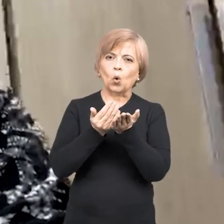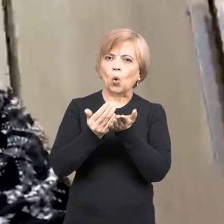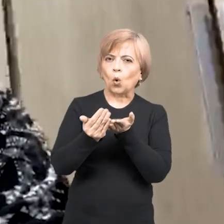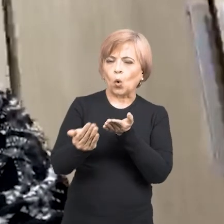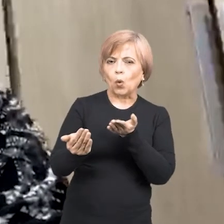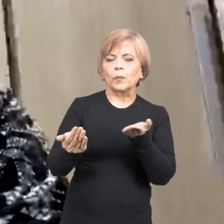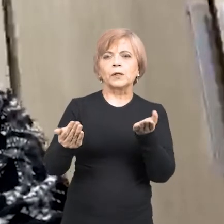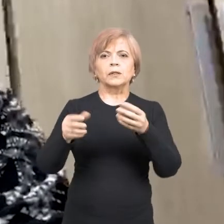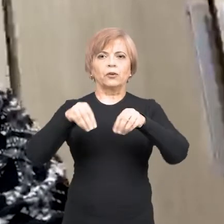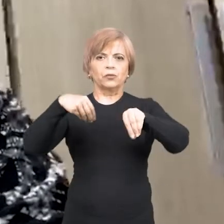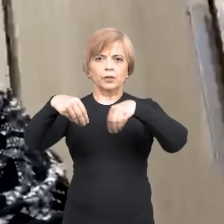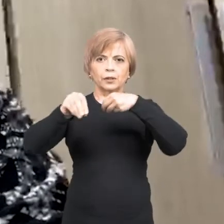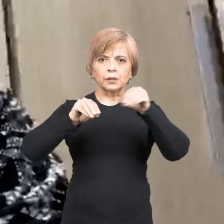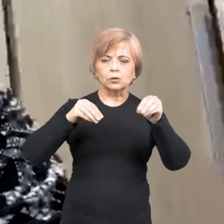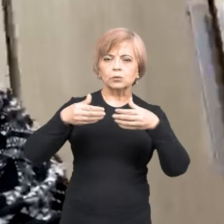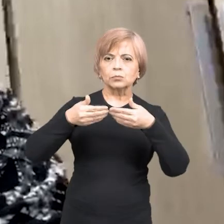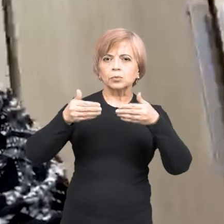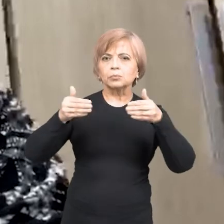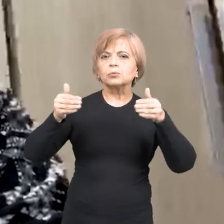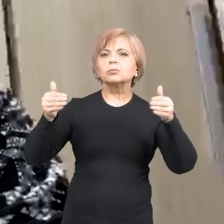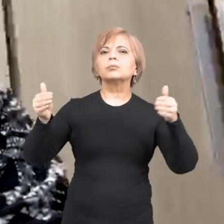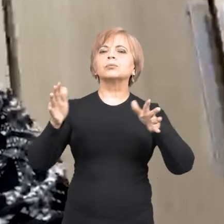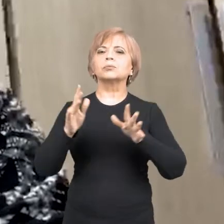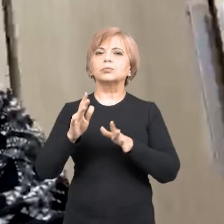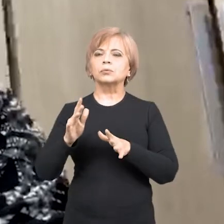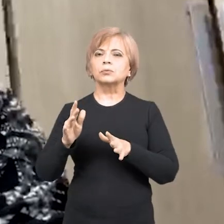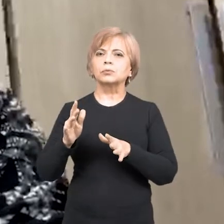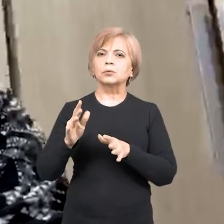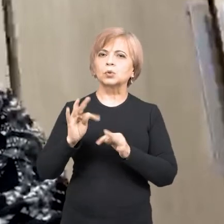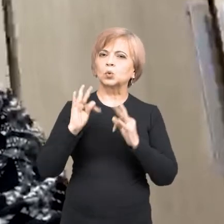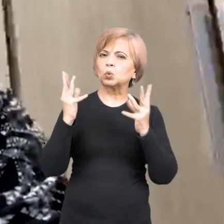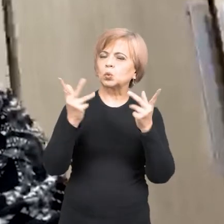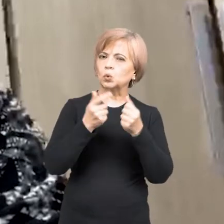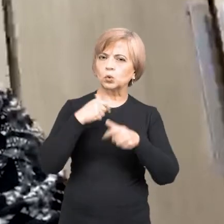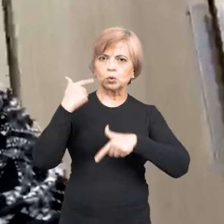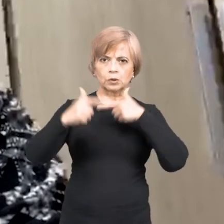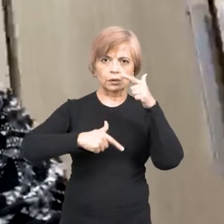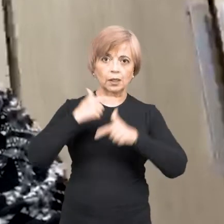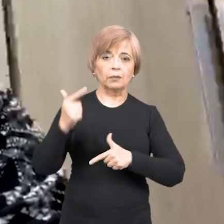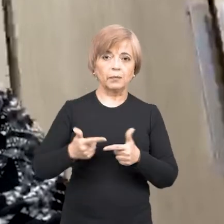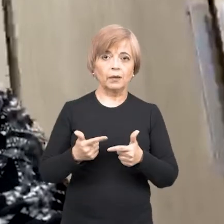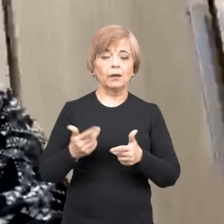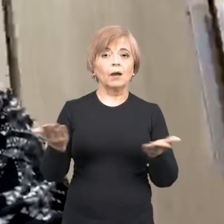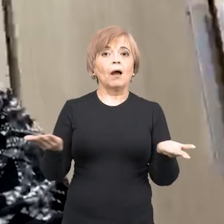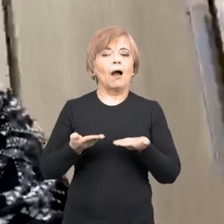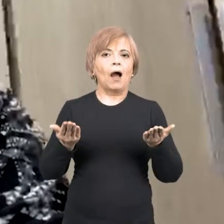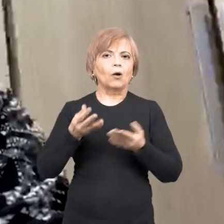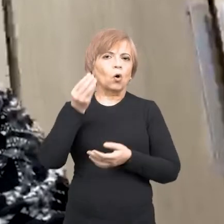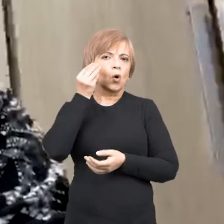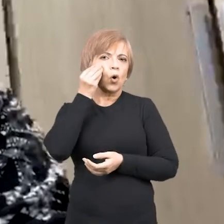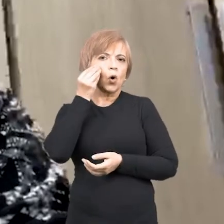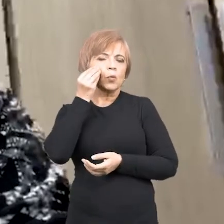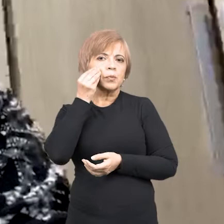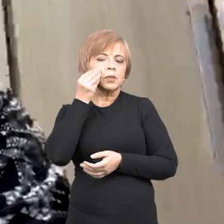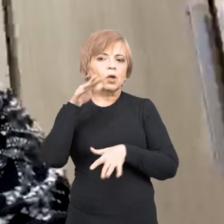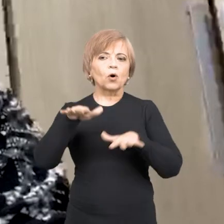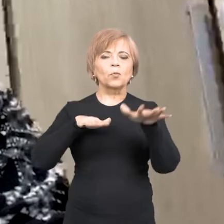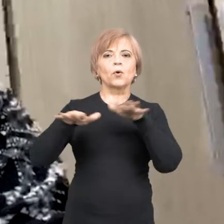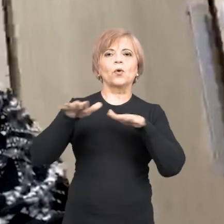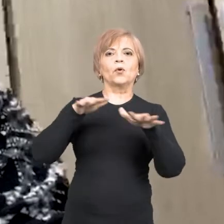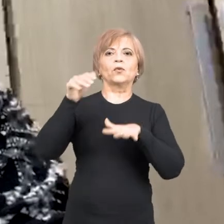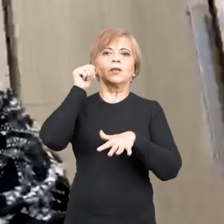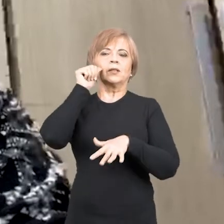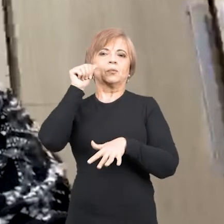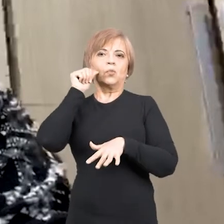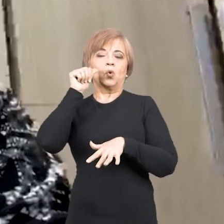na questão da abertura, da reabertura de todos os serviços, né? A gente tem observado um movimento maior